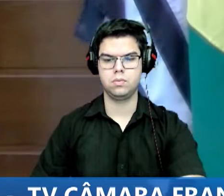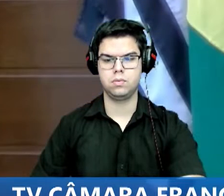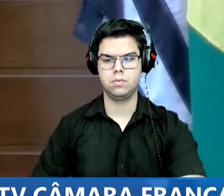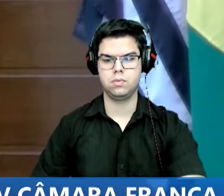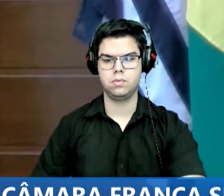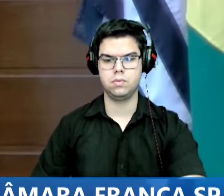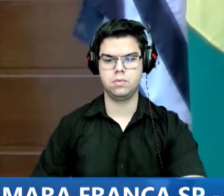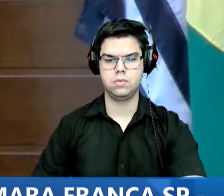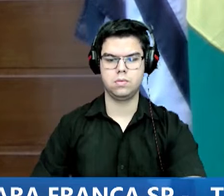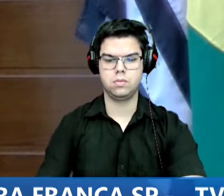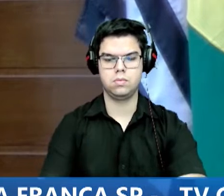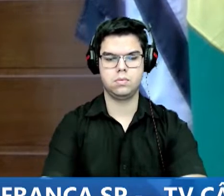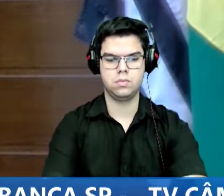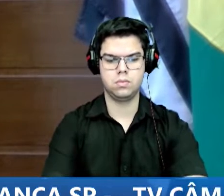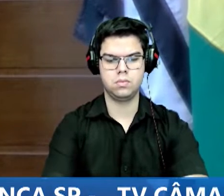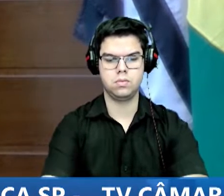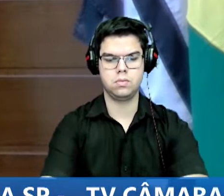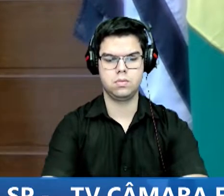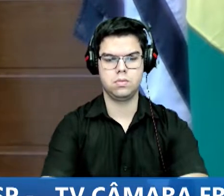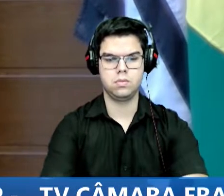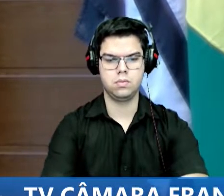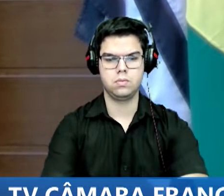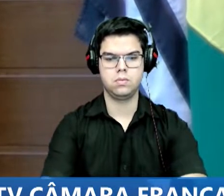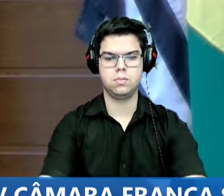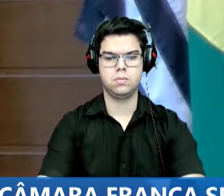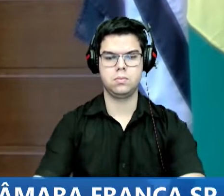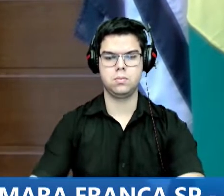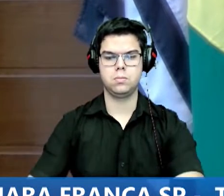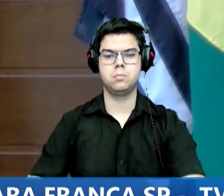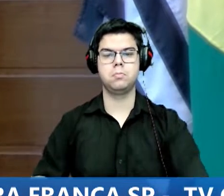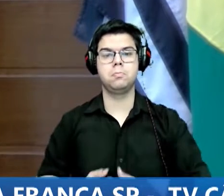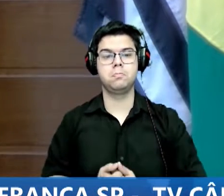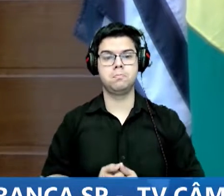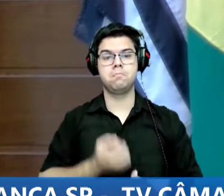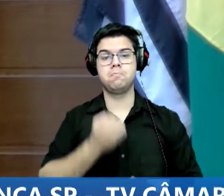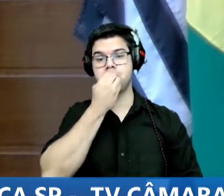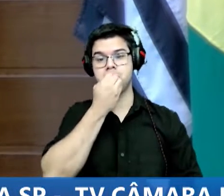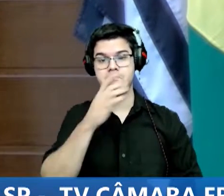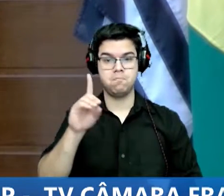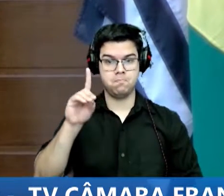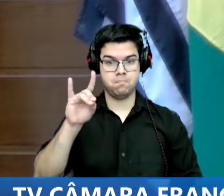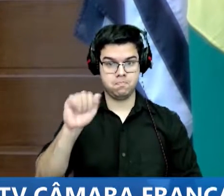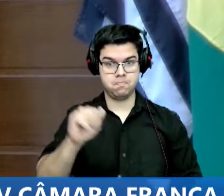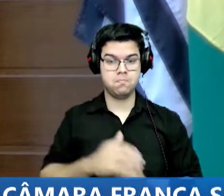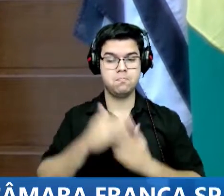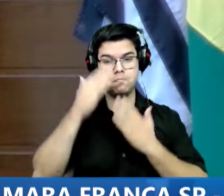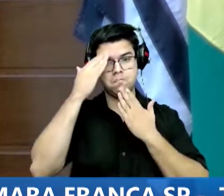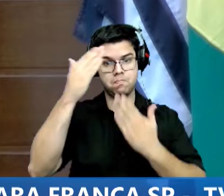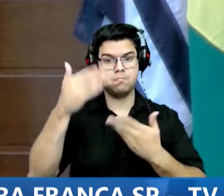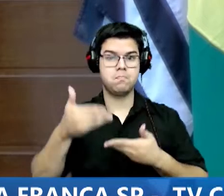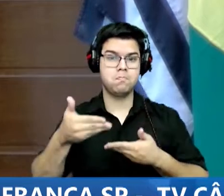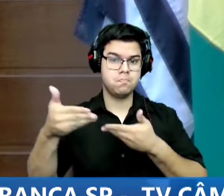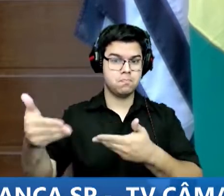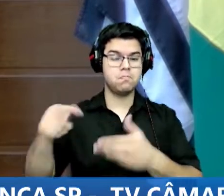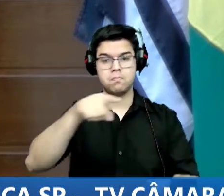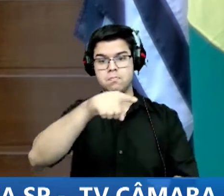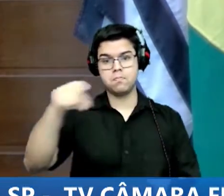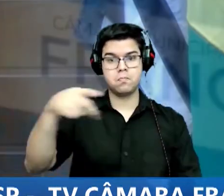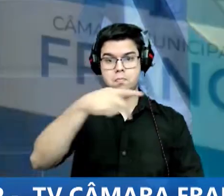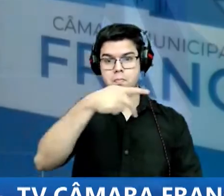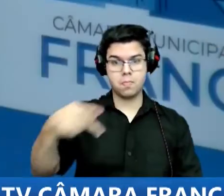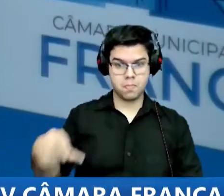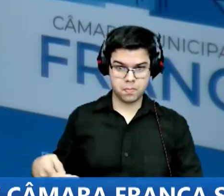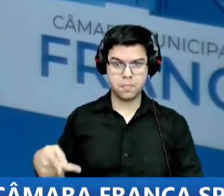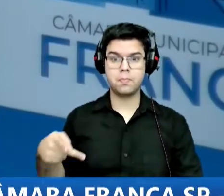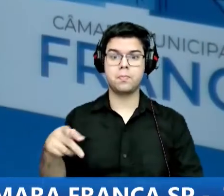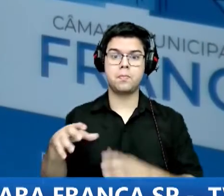Bom dia. Obrigada pelo convite, ao presidente da Câmara, Claudinei da Rocha,